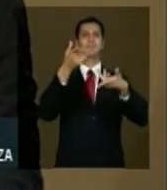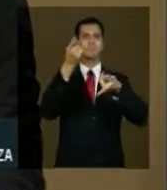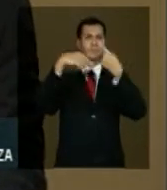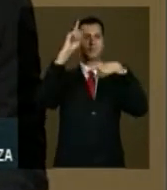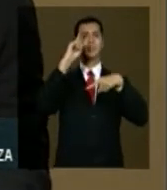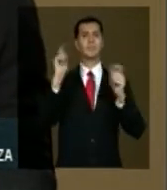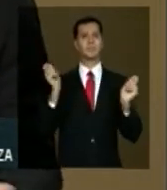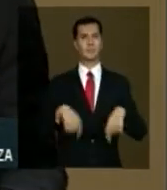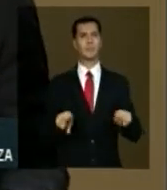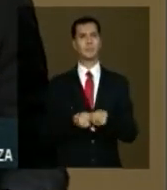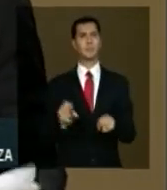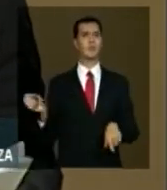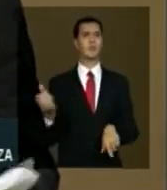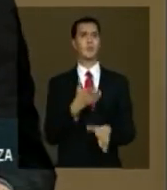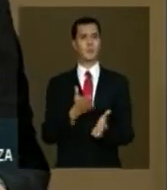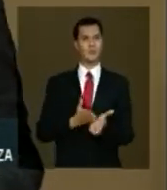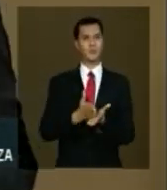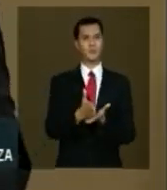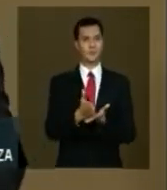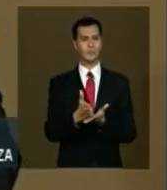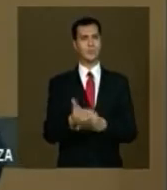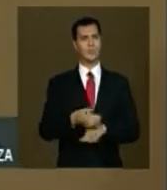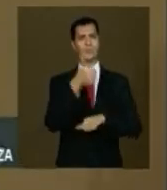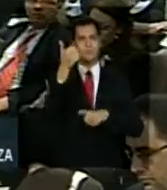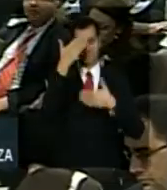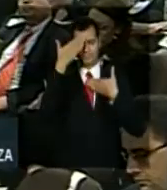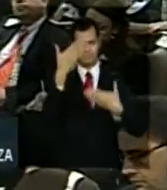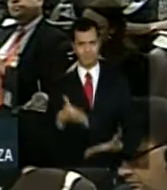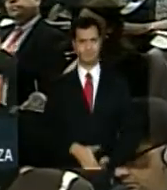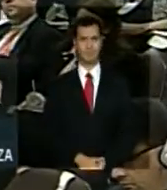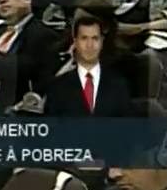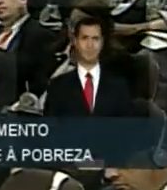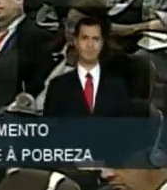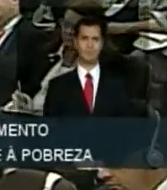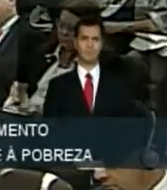vislumbrar novos caminhos para superá-los Muito